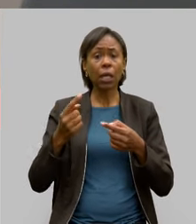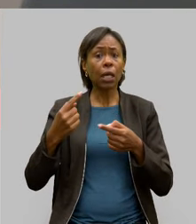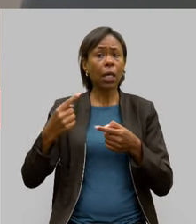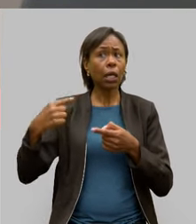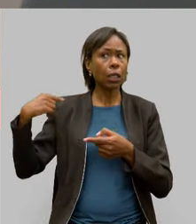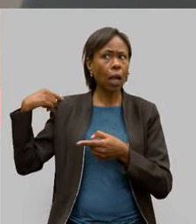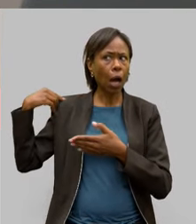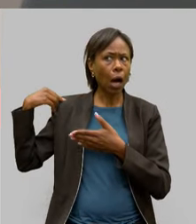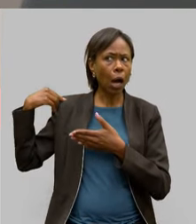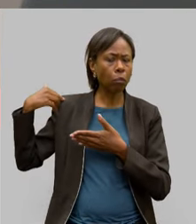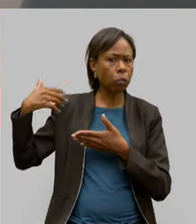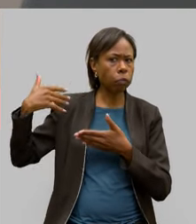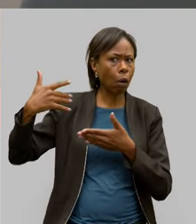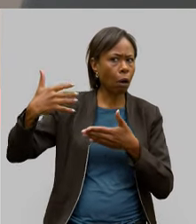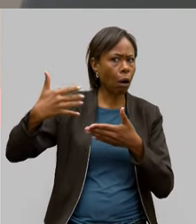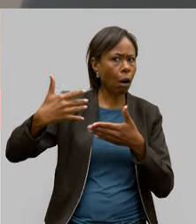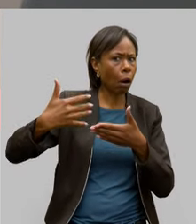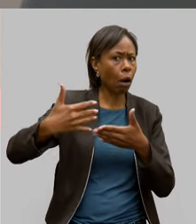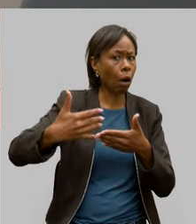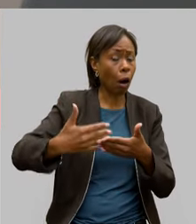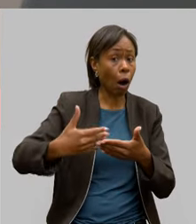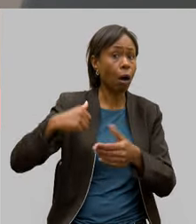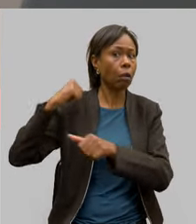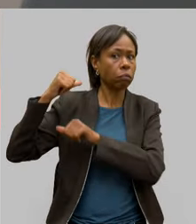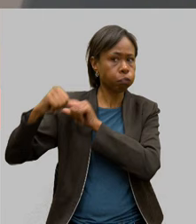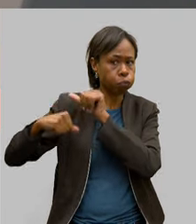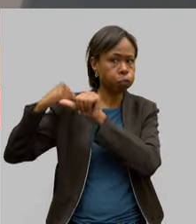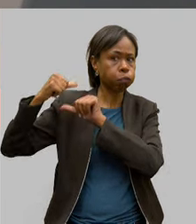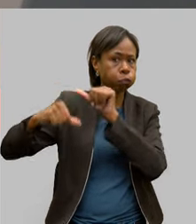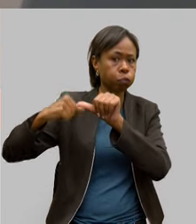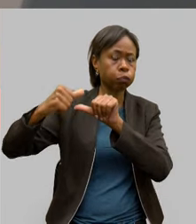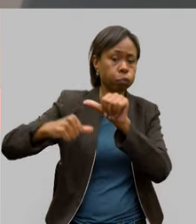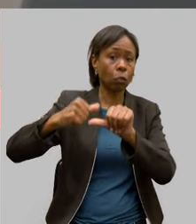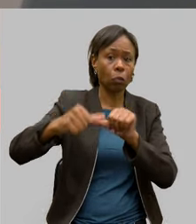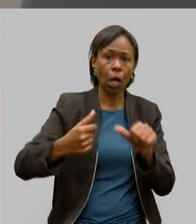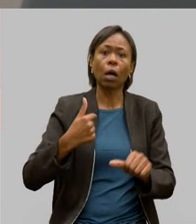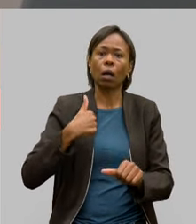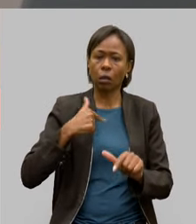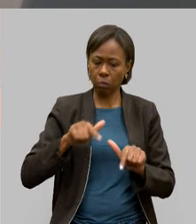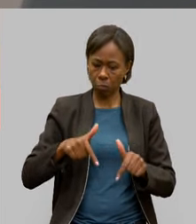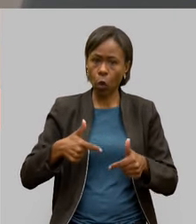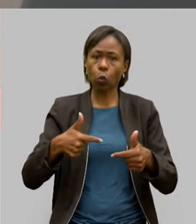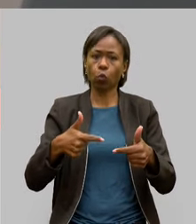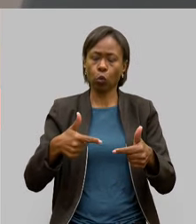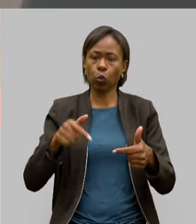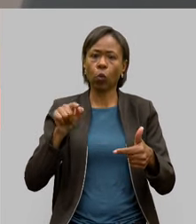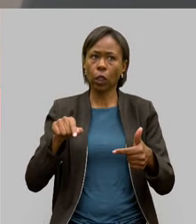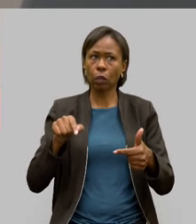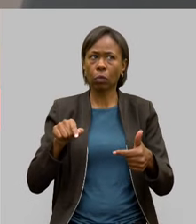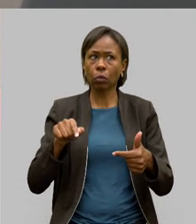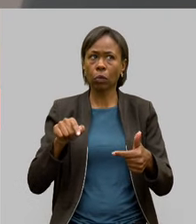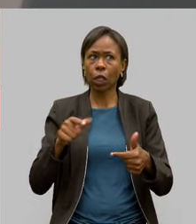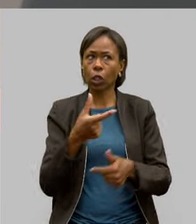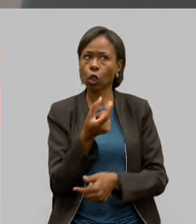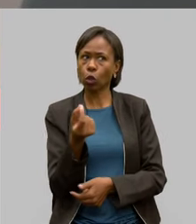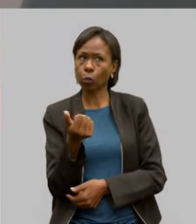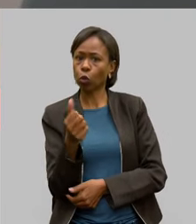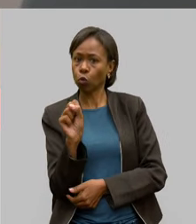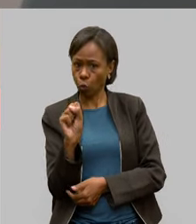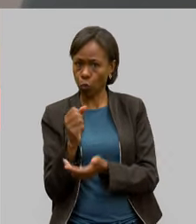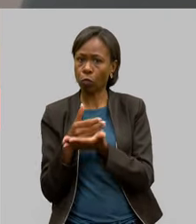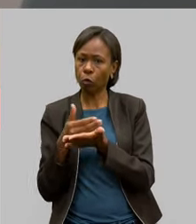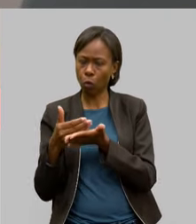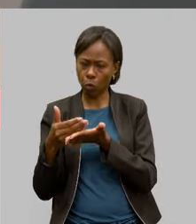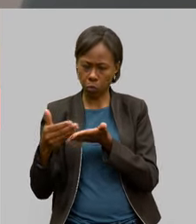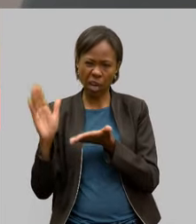muito se mudou de lá para cá eu eu atuo nessa área desde 2018 e